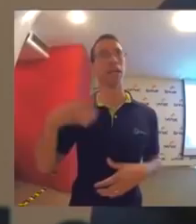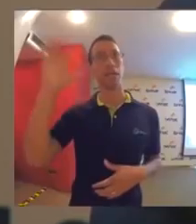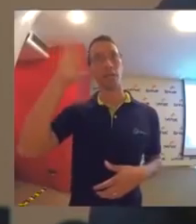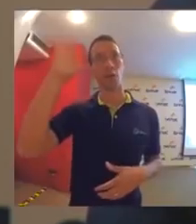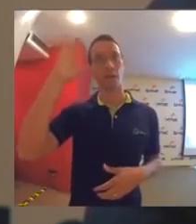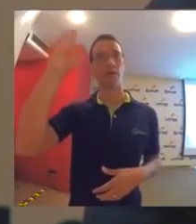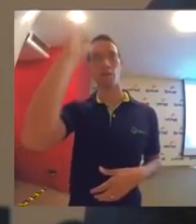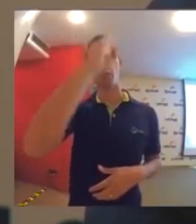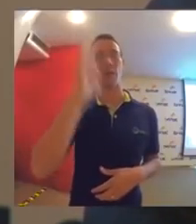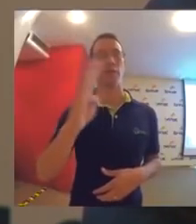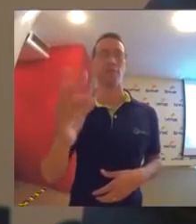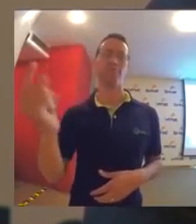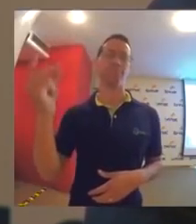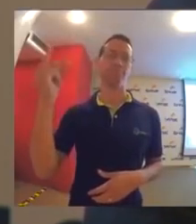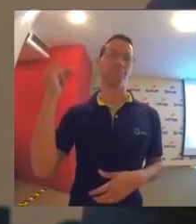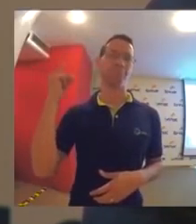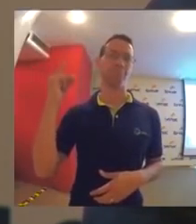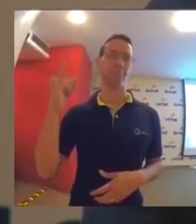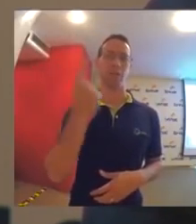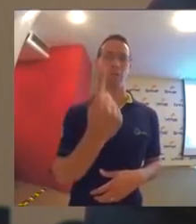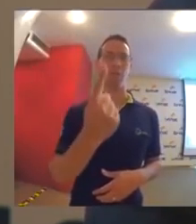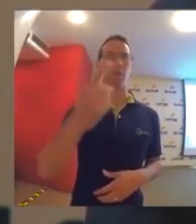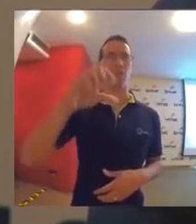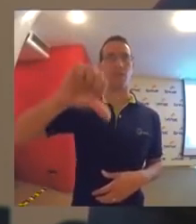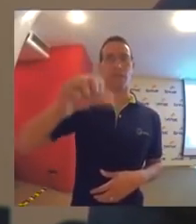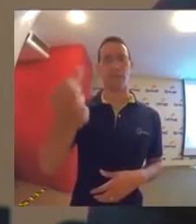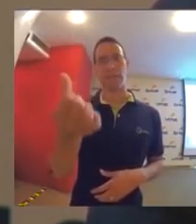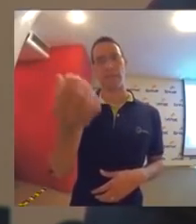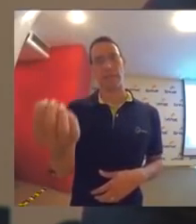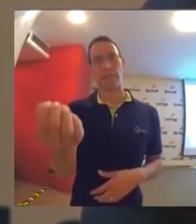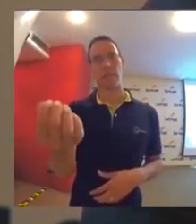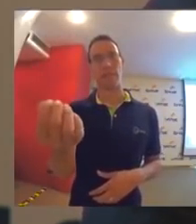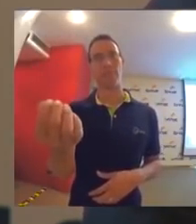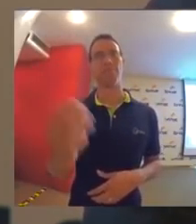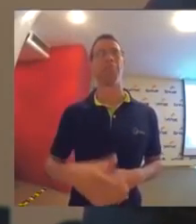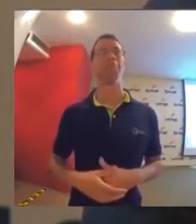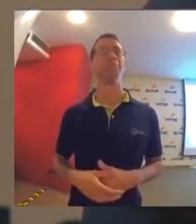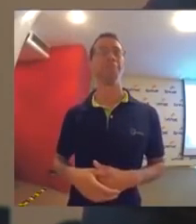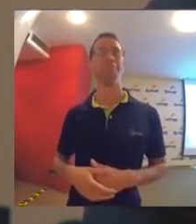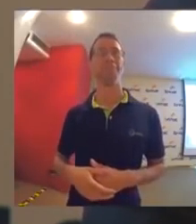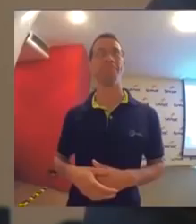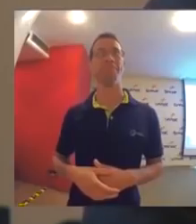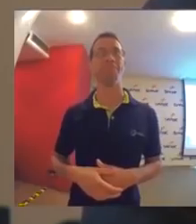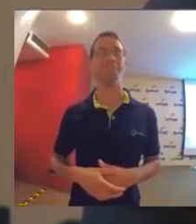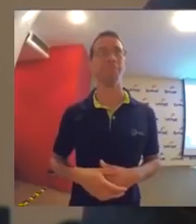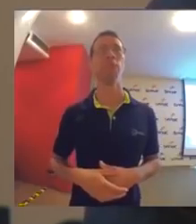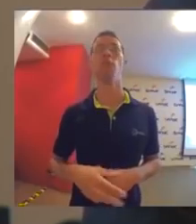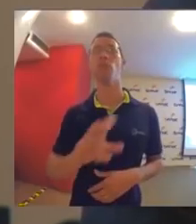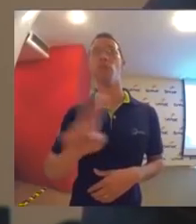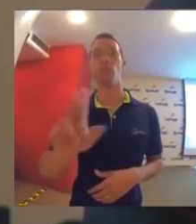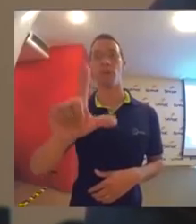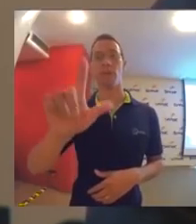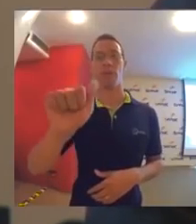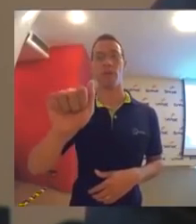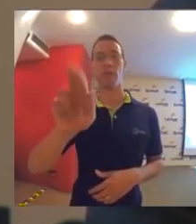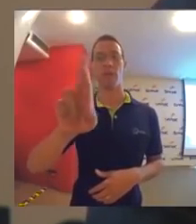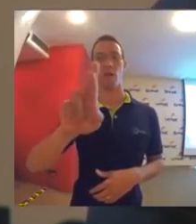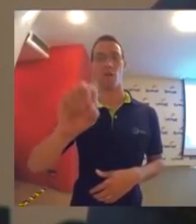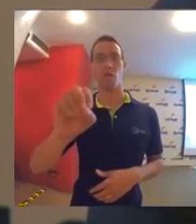brasileiros desde a década de 1960, pela mão do grande Lauro de Oliveira